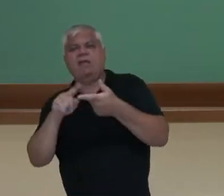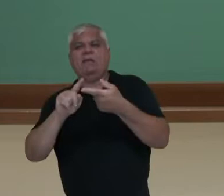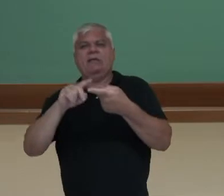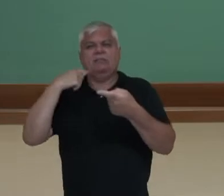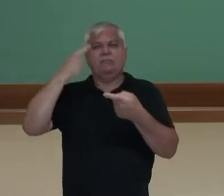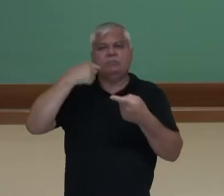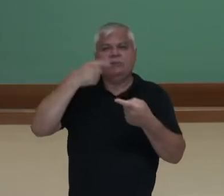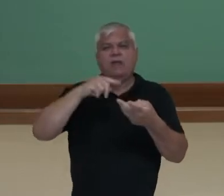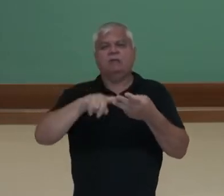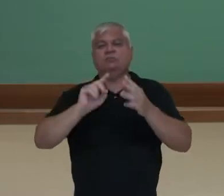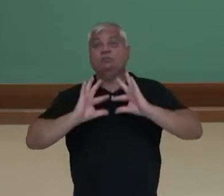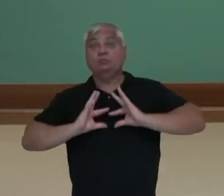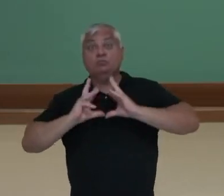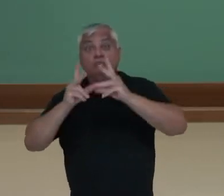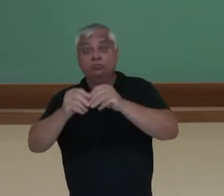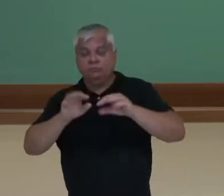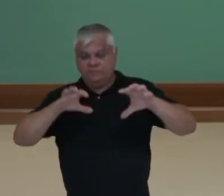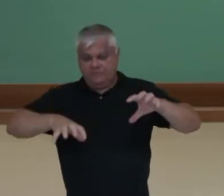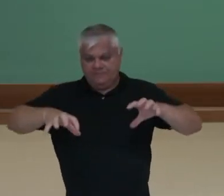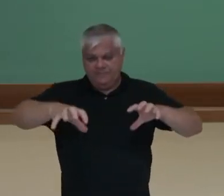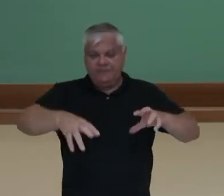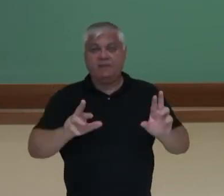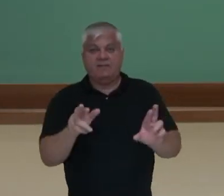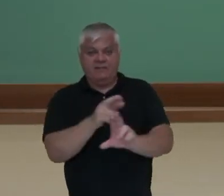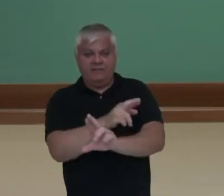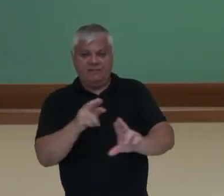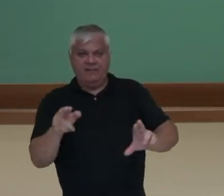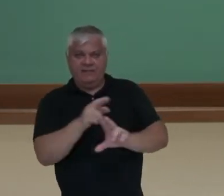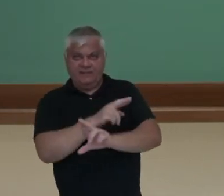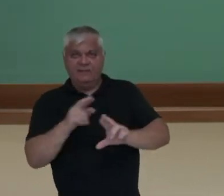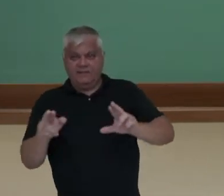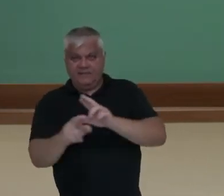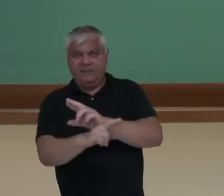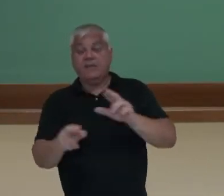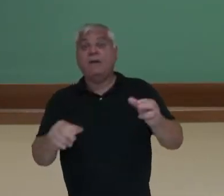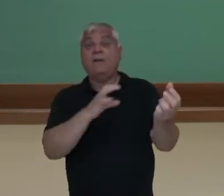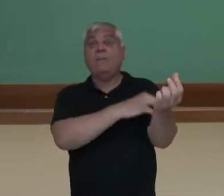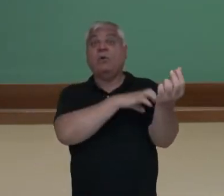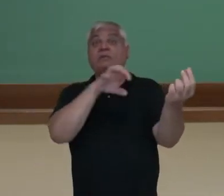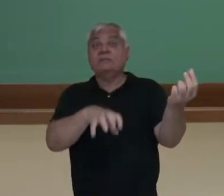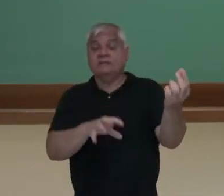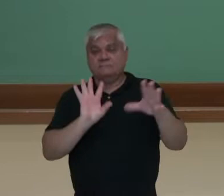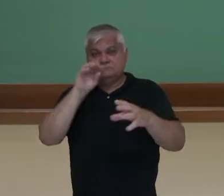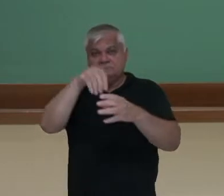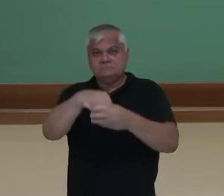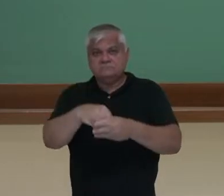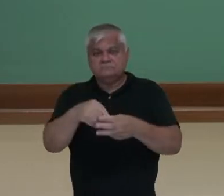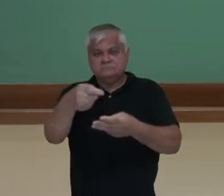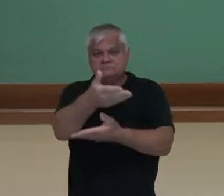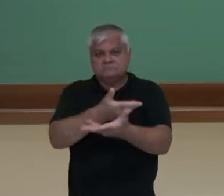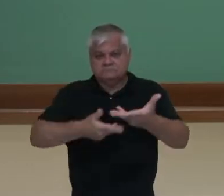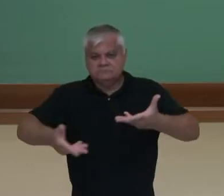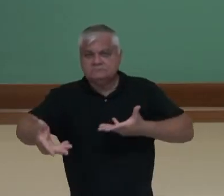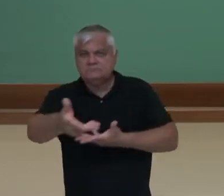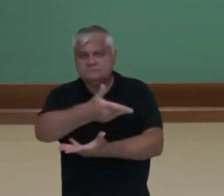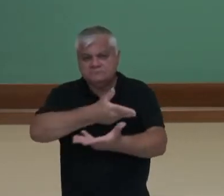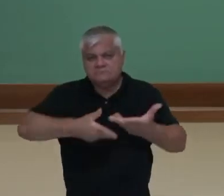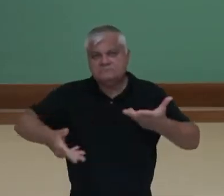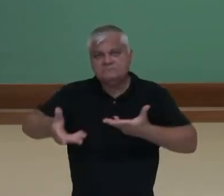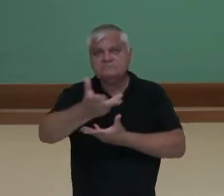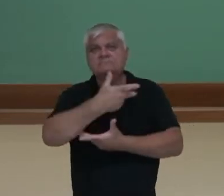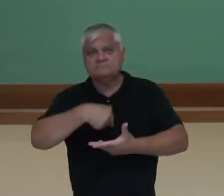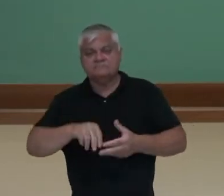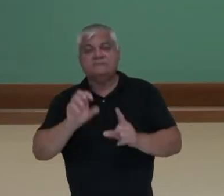Centurial, ela vai estabelecer relações de poder dentro dela e entre as camadas que